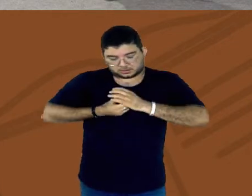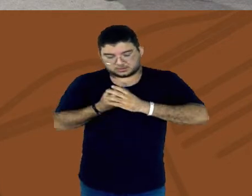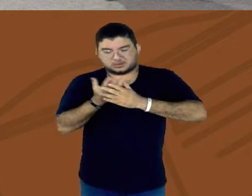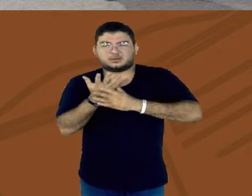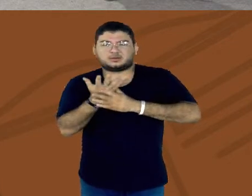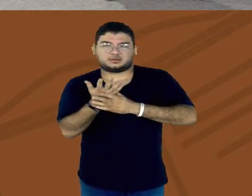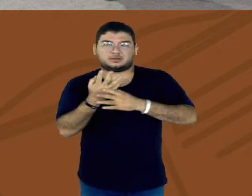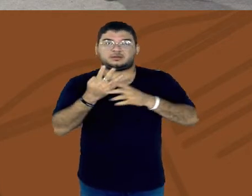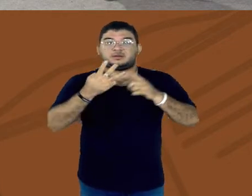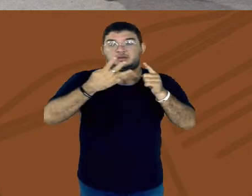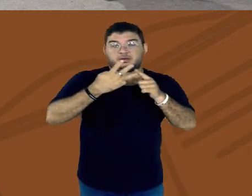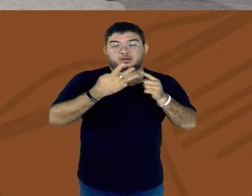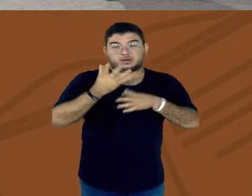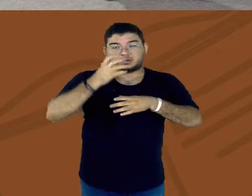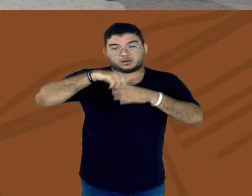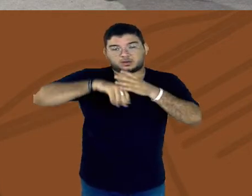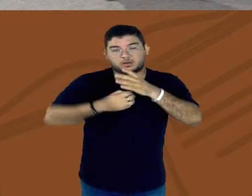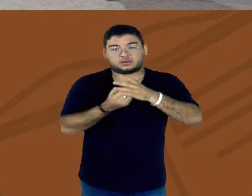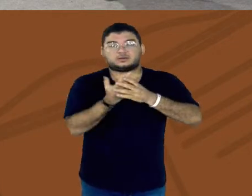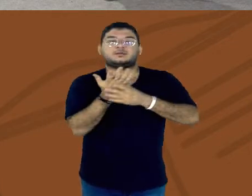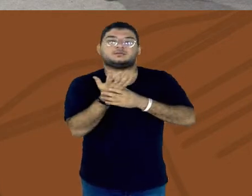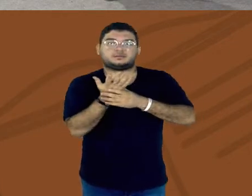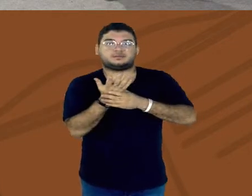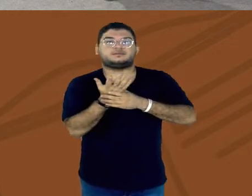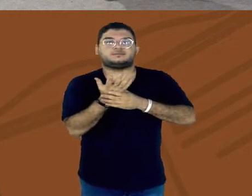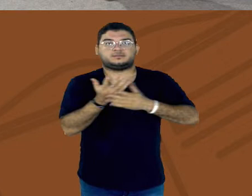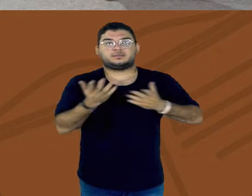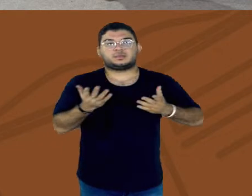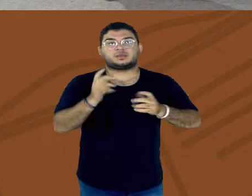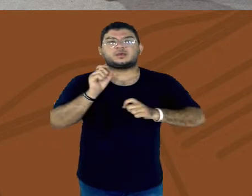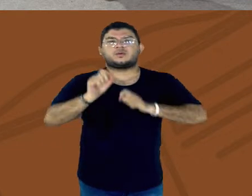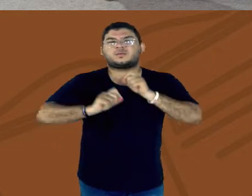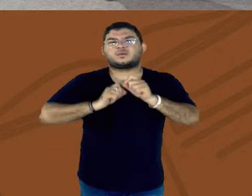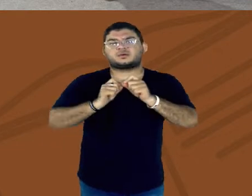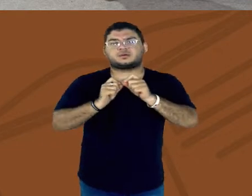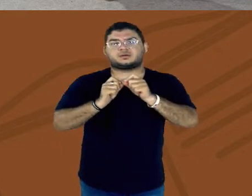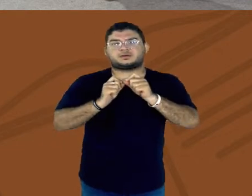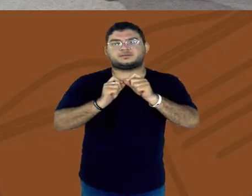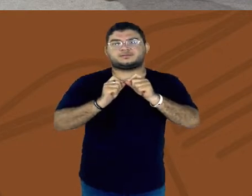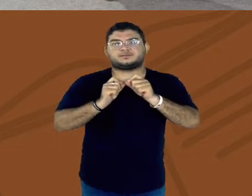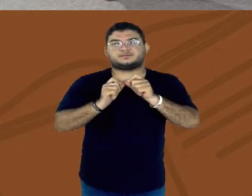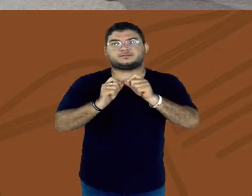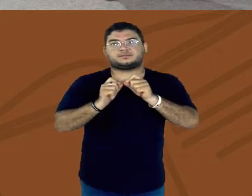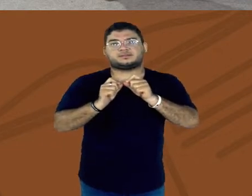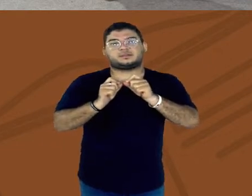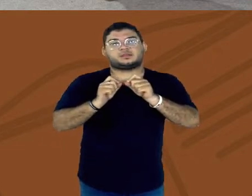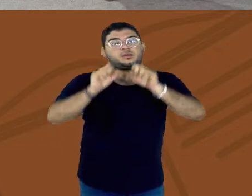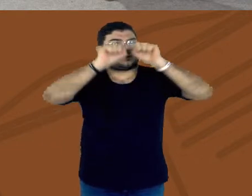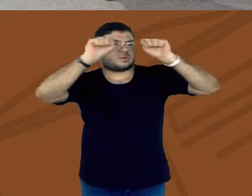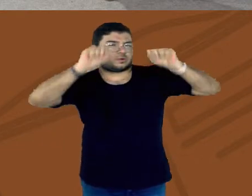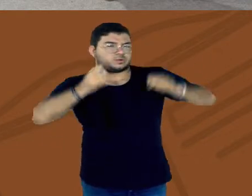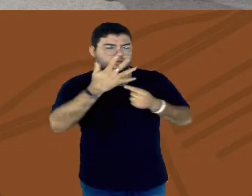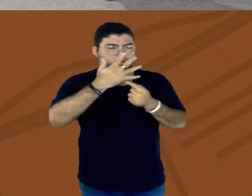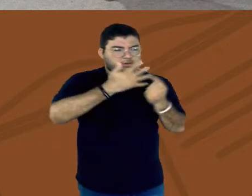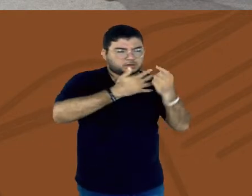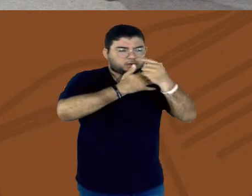exócrinas e glândulas mistas. As glândulas relacionadas aí ao sistema